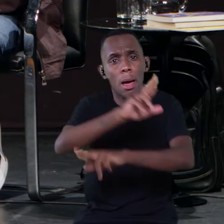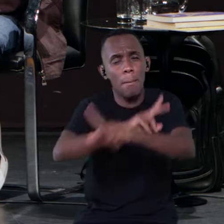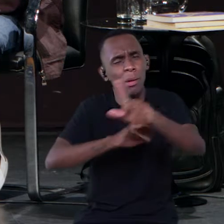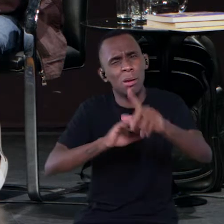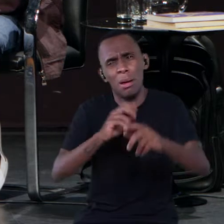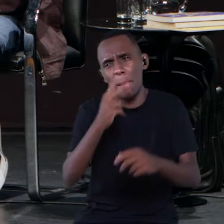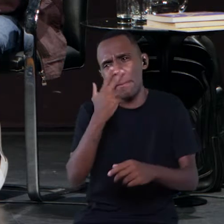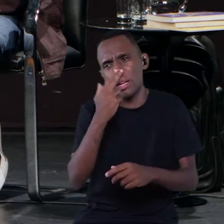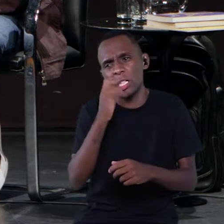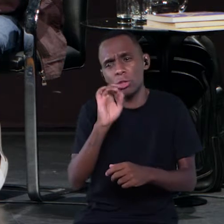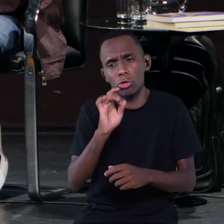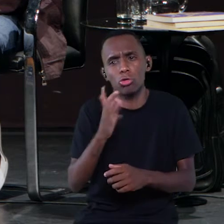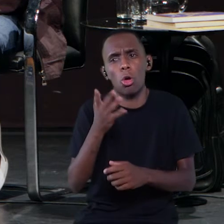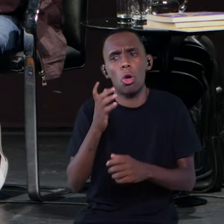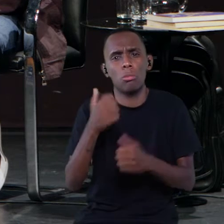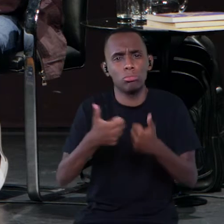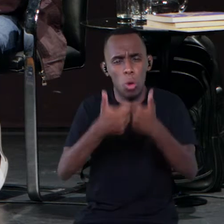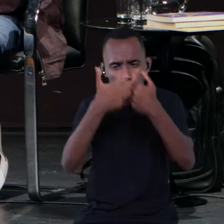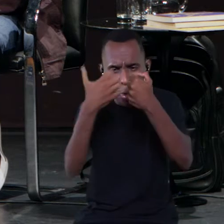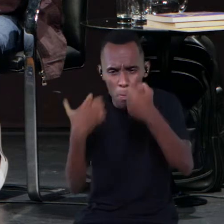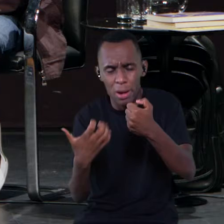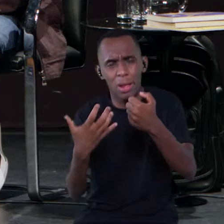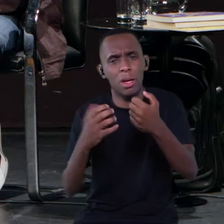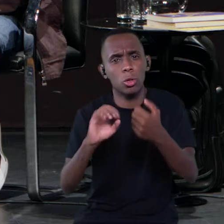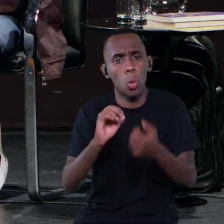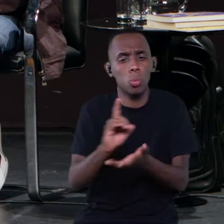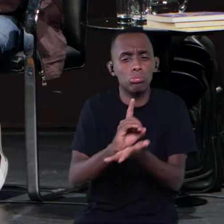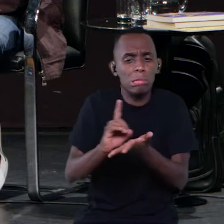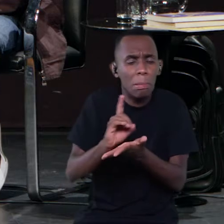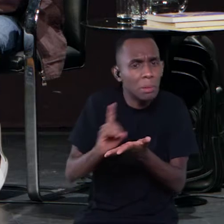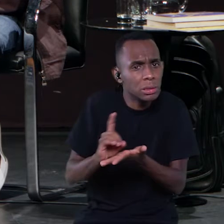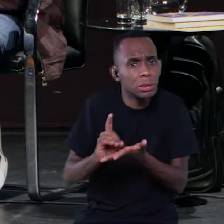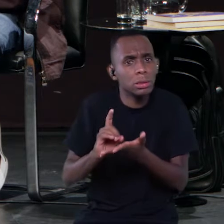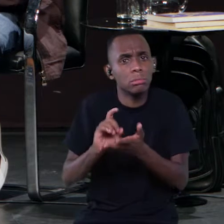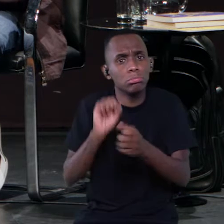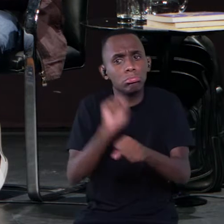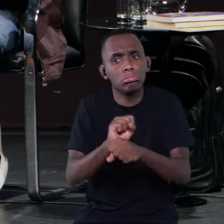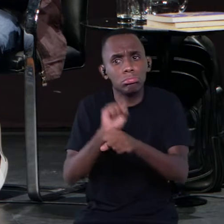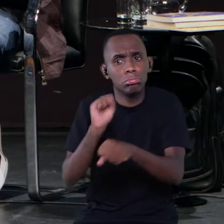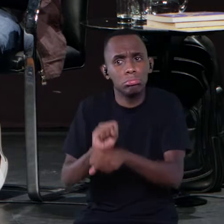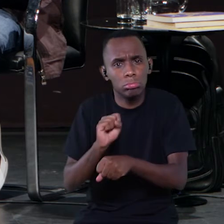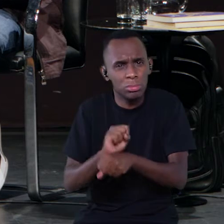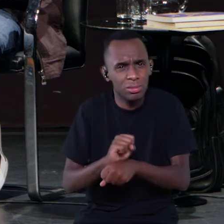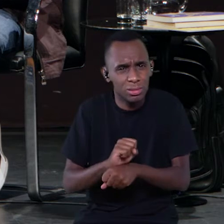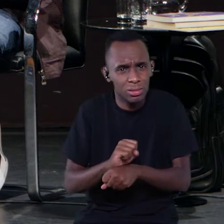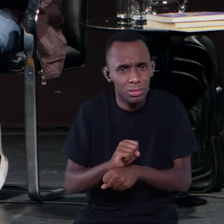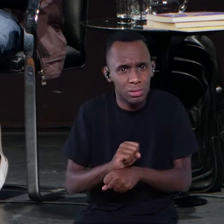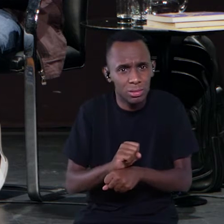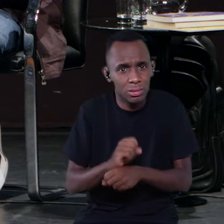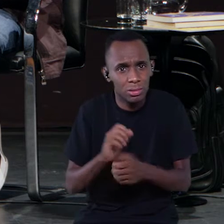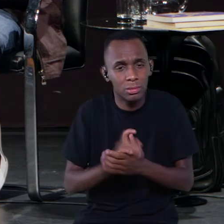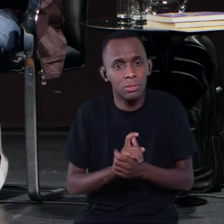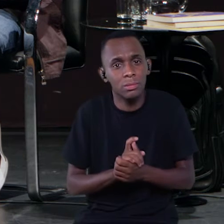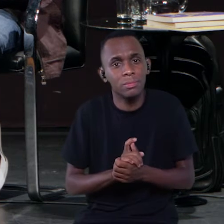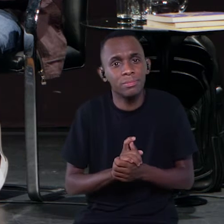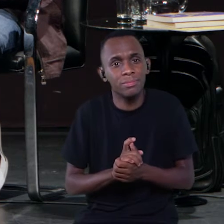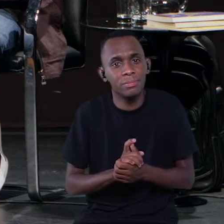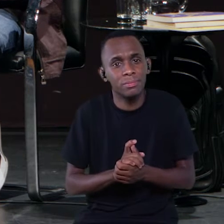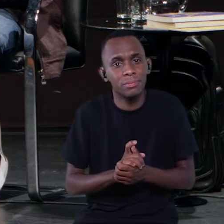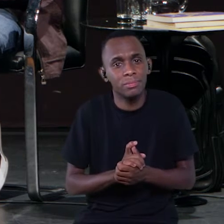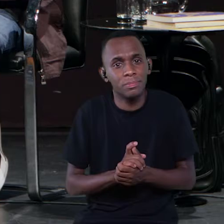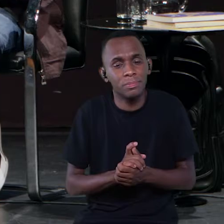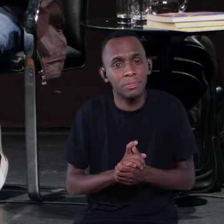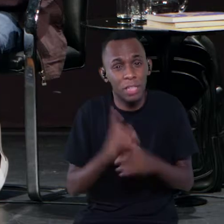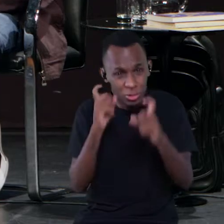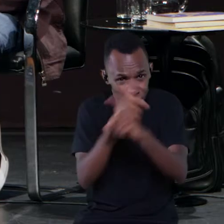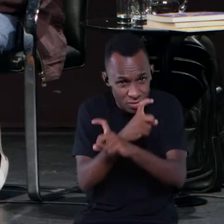ali em Ouro Preto, depois em Diamantina, em outras cidades, né? Está muito bairrista a conversa, gente? Não, a gente vai abrir as portas.